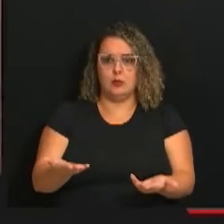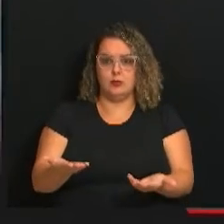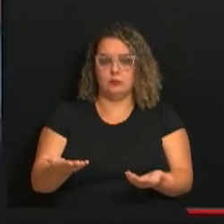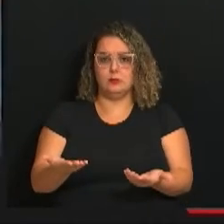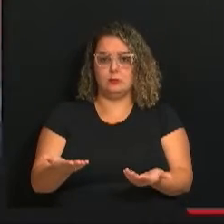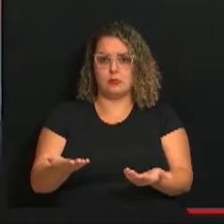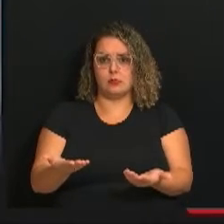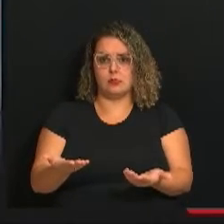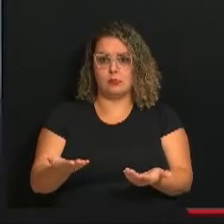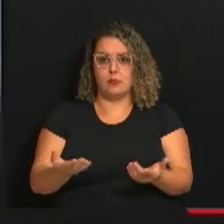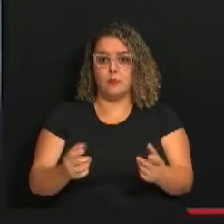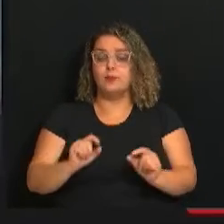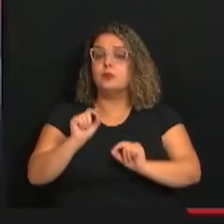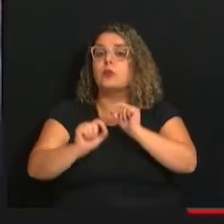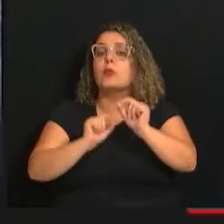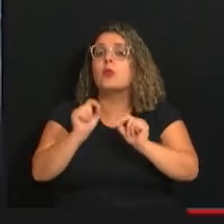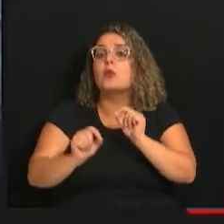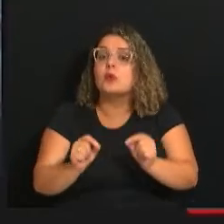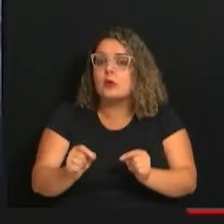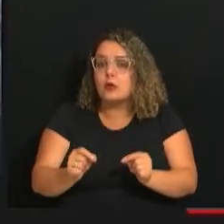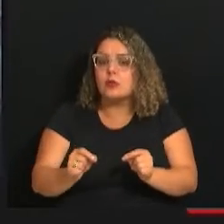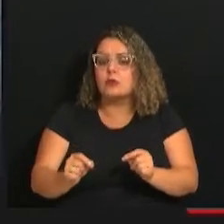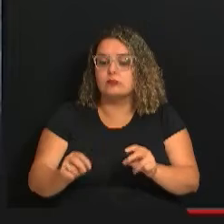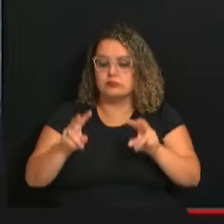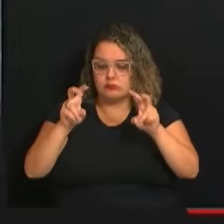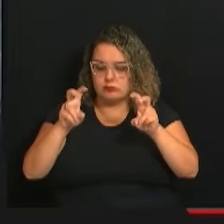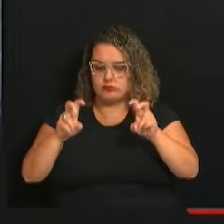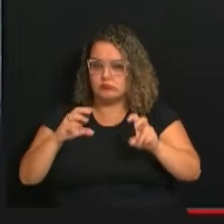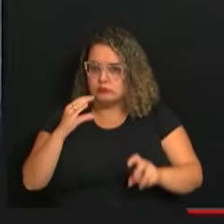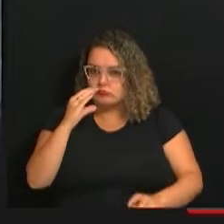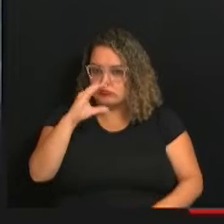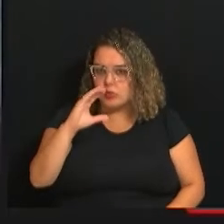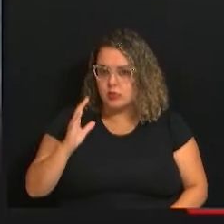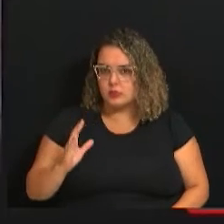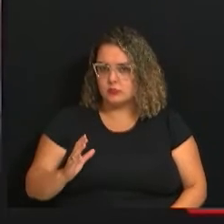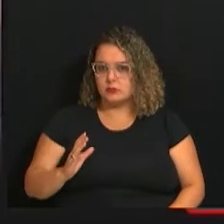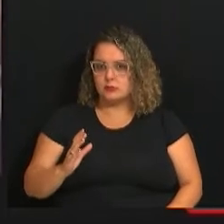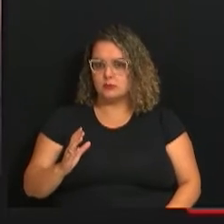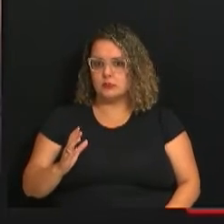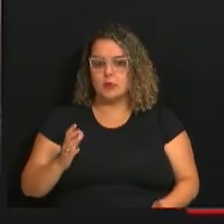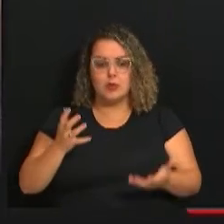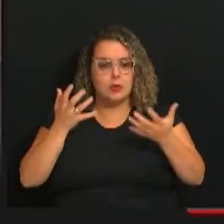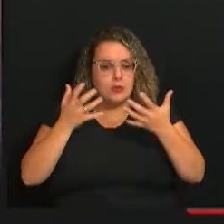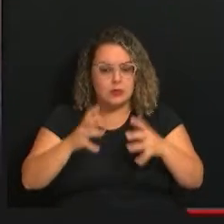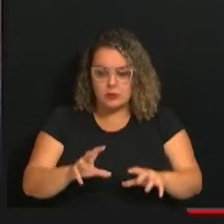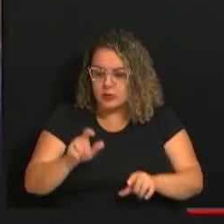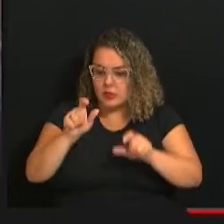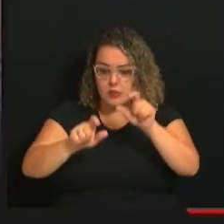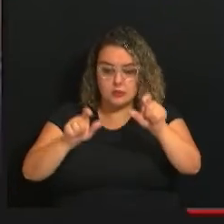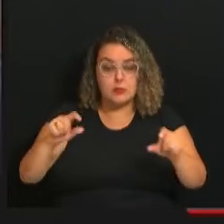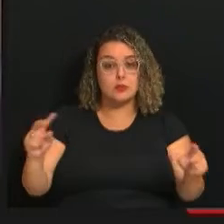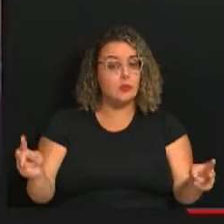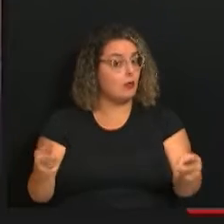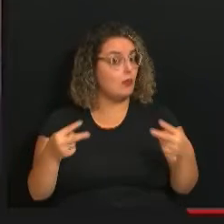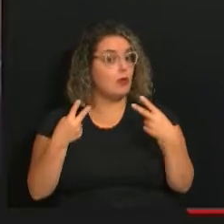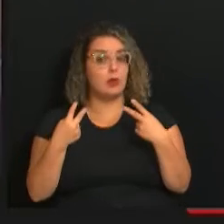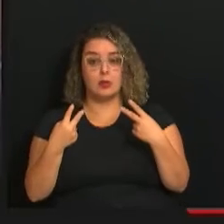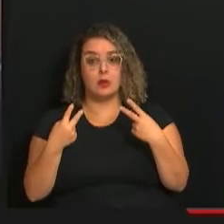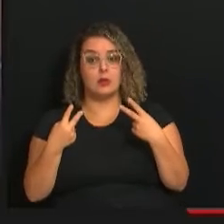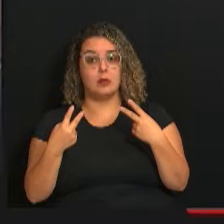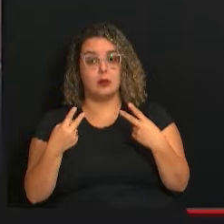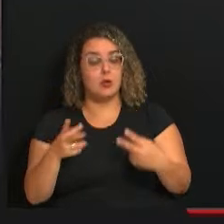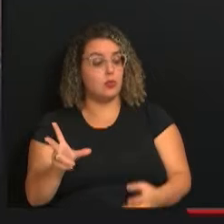transtorno bipolar, você é louca. Você tem crise de pânico, você é louca. O padre Fábio de Mello tem